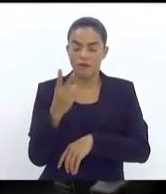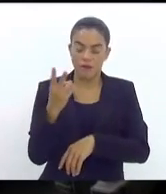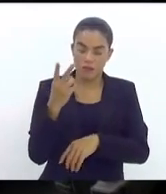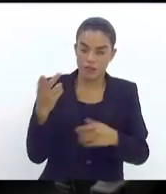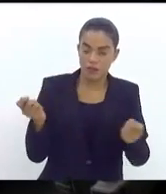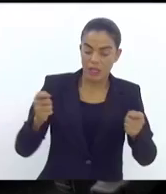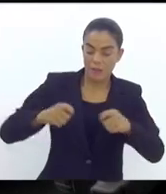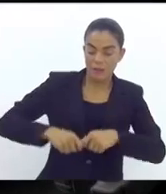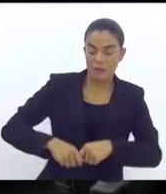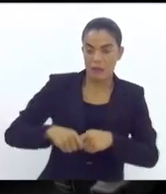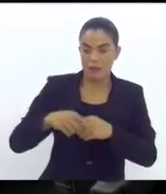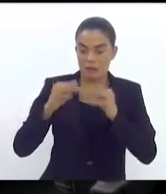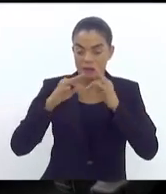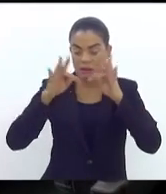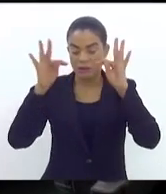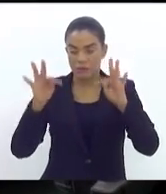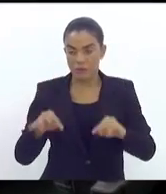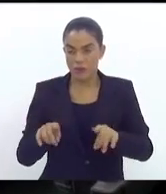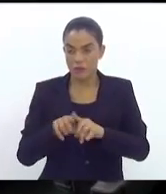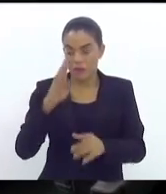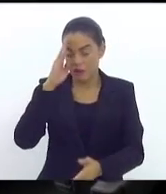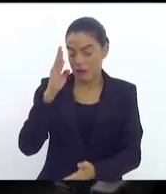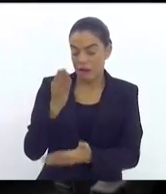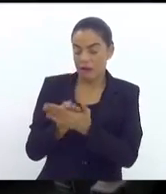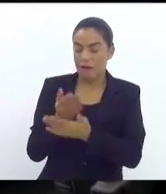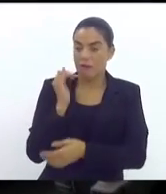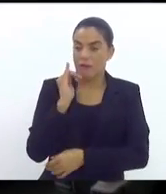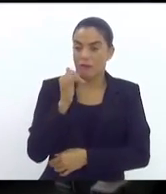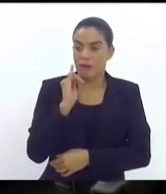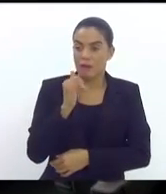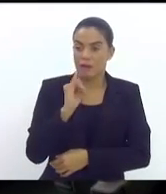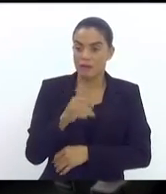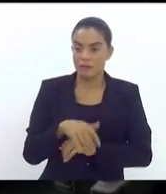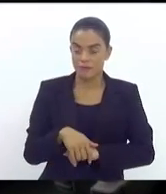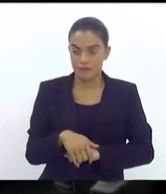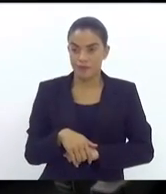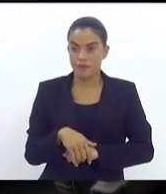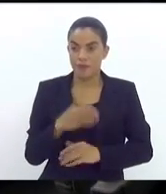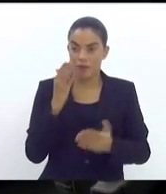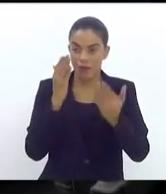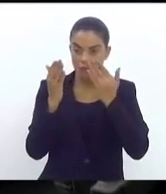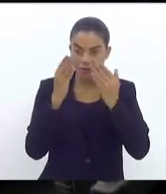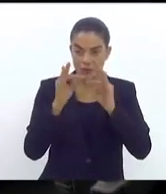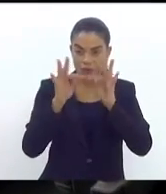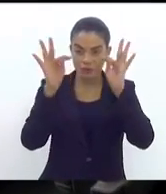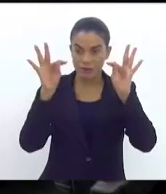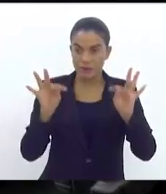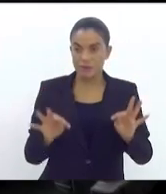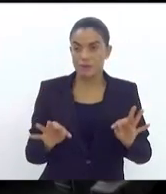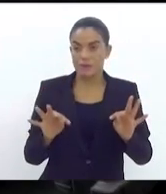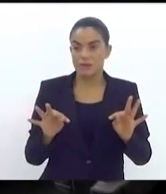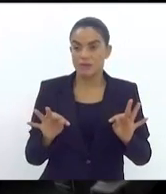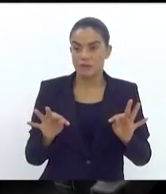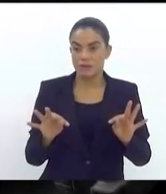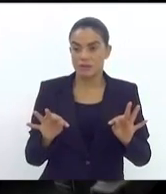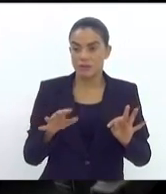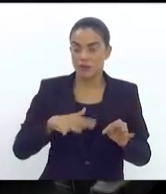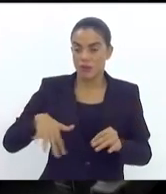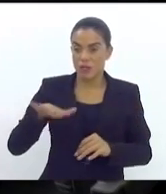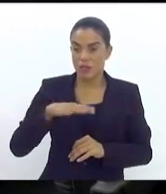para testemunhar e da credibilidade da declaração. A psicologia do testemunho, como ramo da